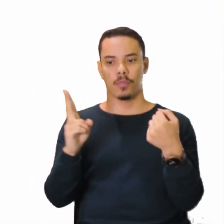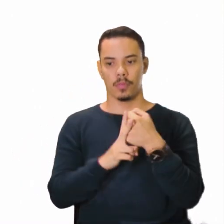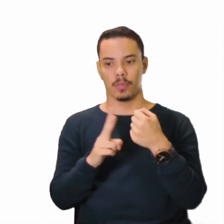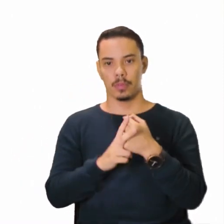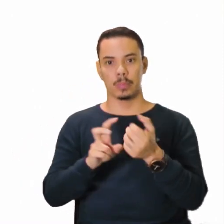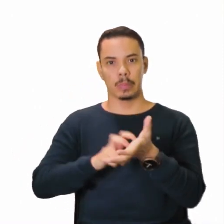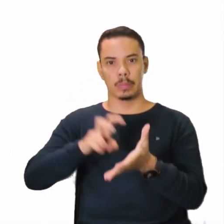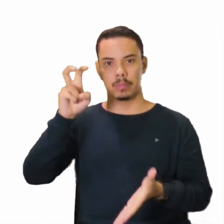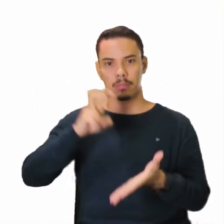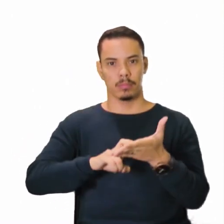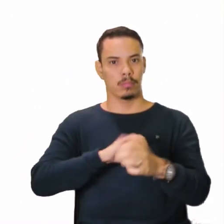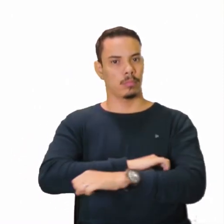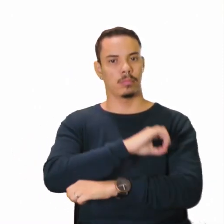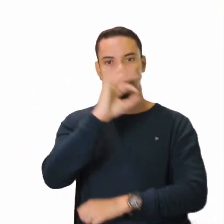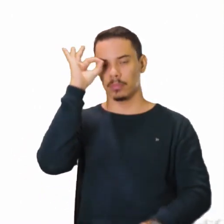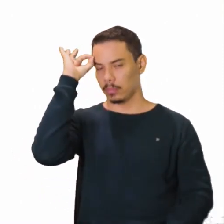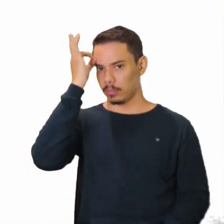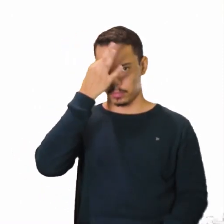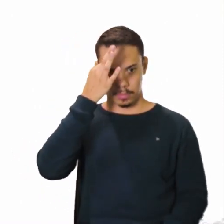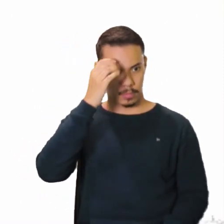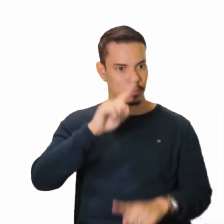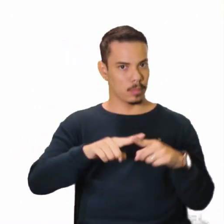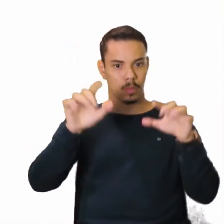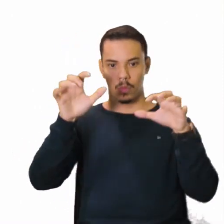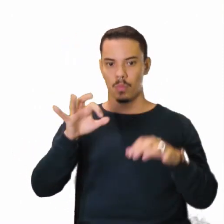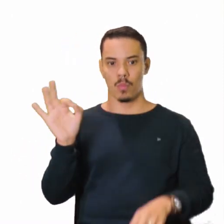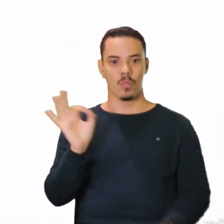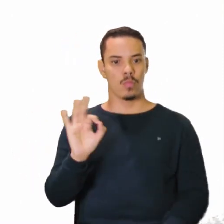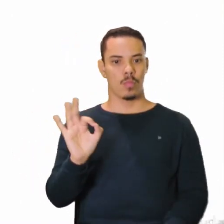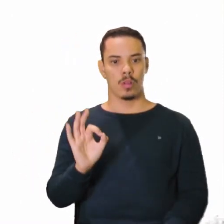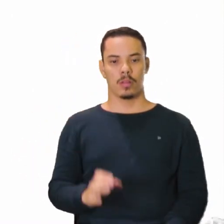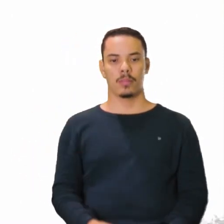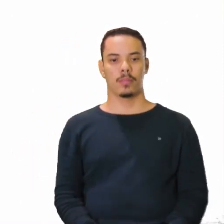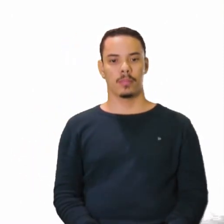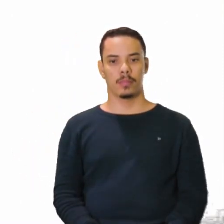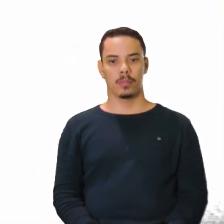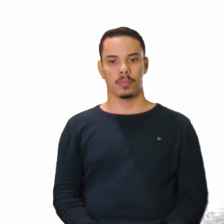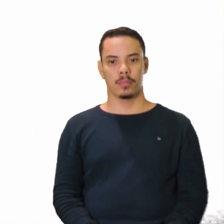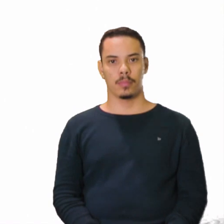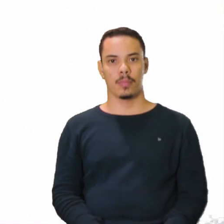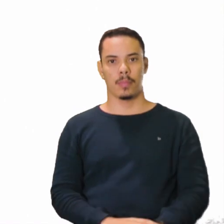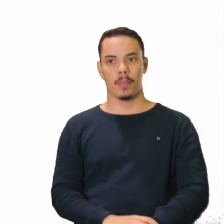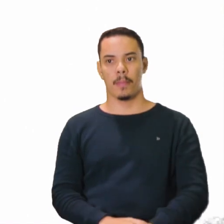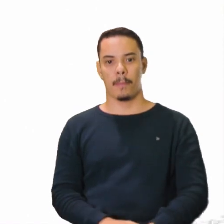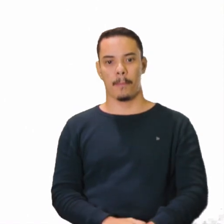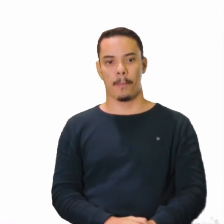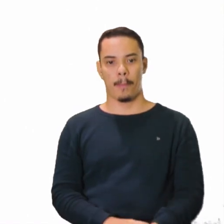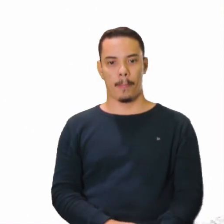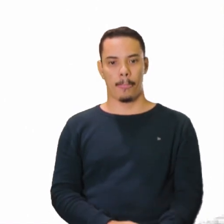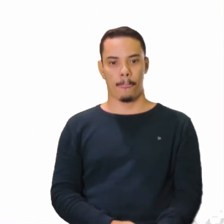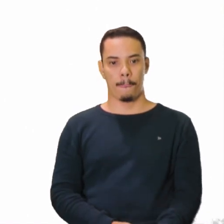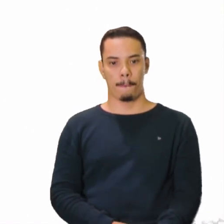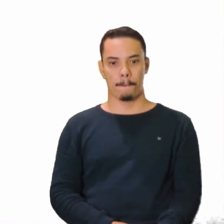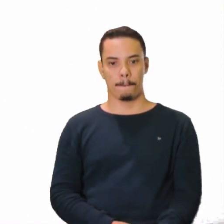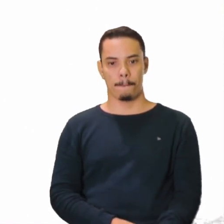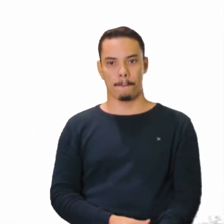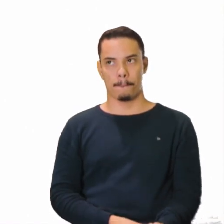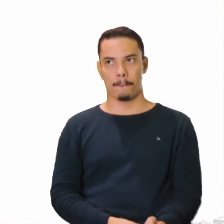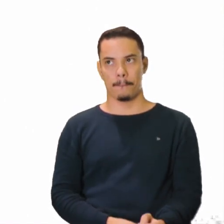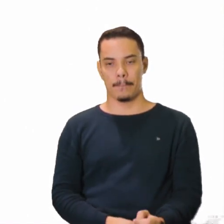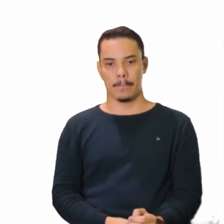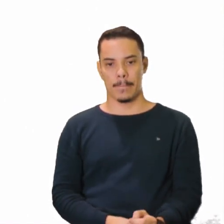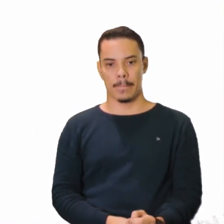trovejou de manhã cedo, mas não choveu. Beleza? E não choveu também, tem que fazer o destaque. Ah, é? Sim, não choveu, gente,